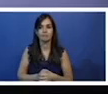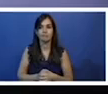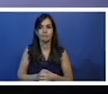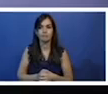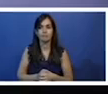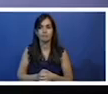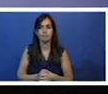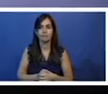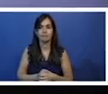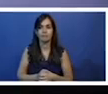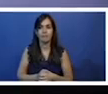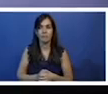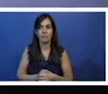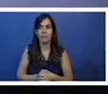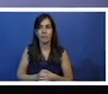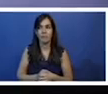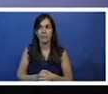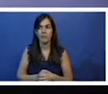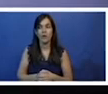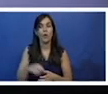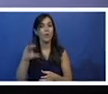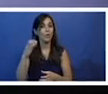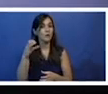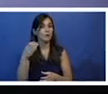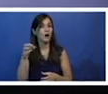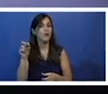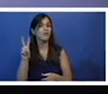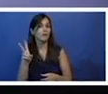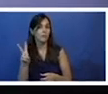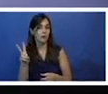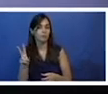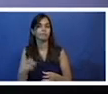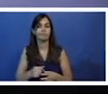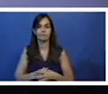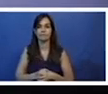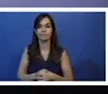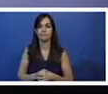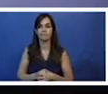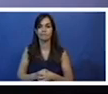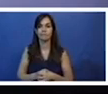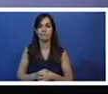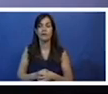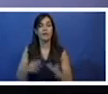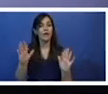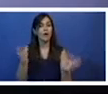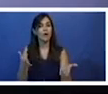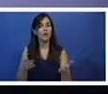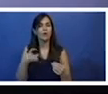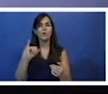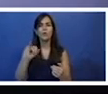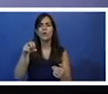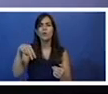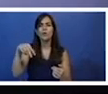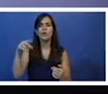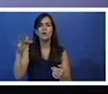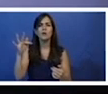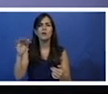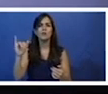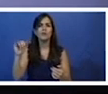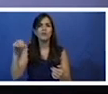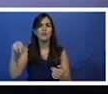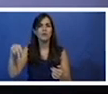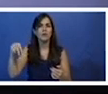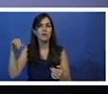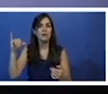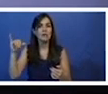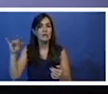casa. Isso se chama concordância verbal. Emprega-se o infinitivo pessoal. Agora, nós